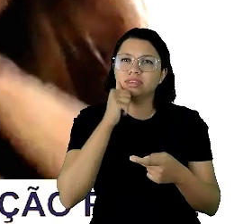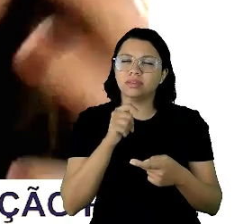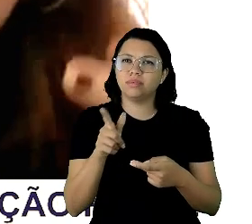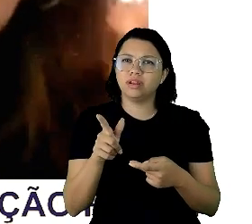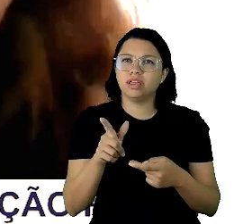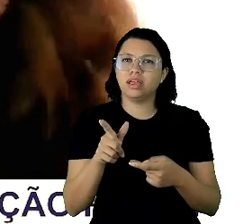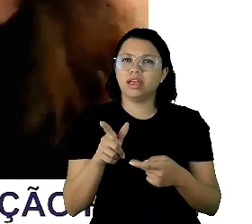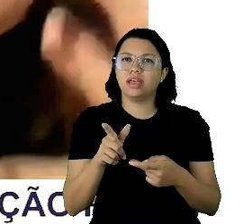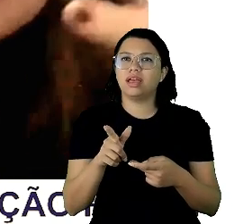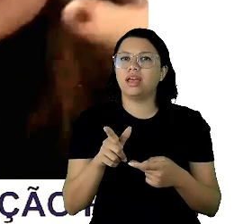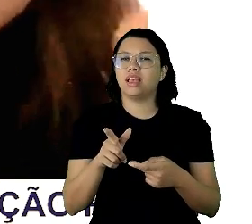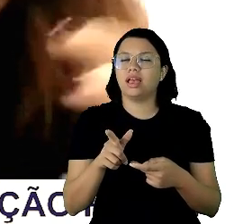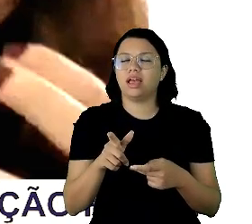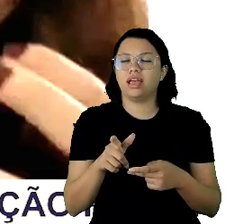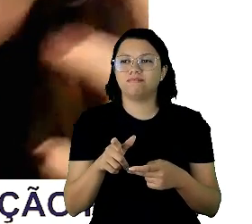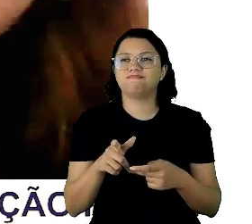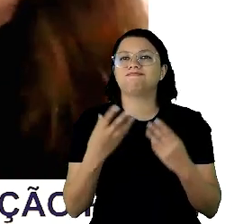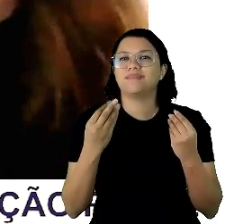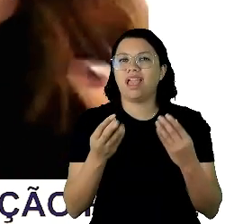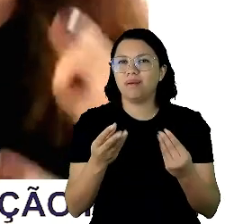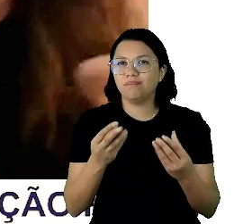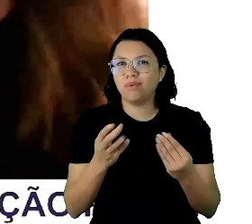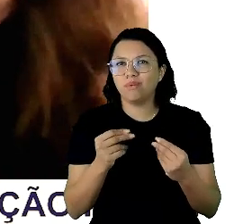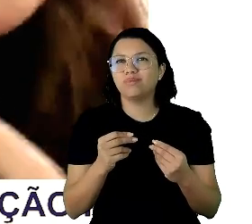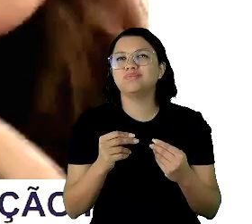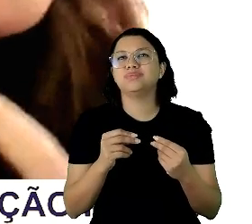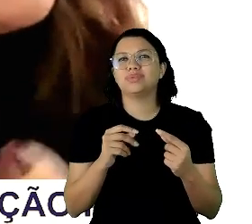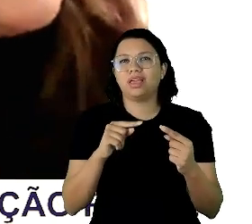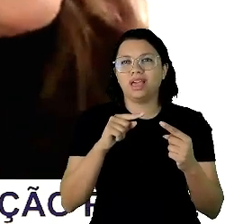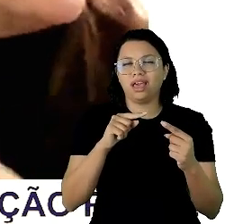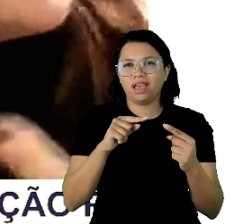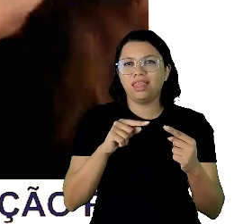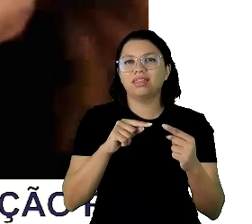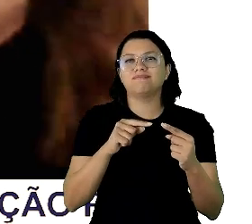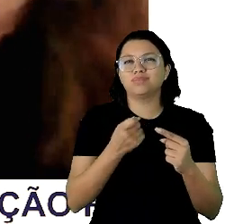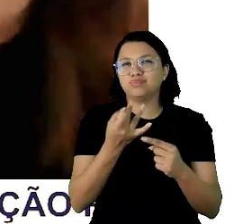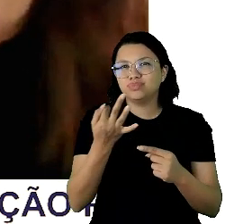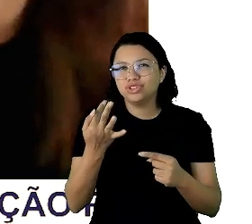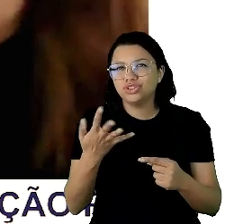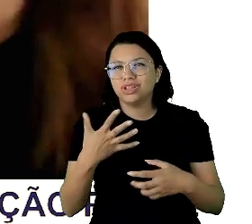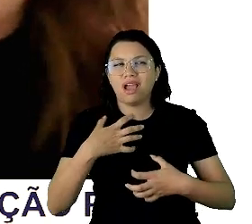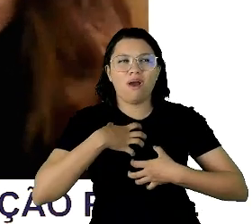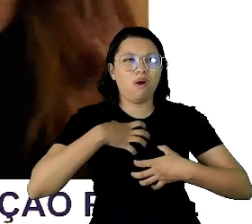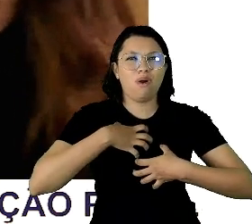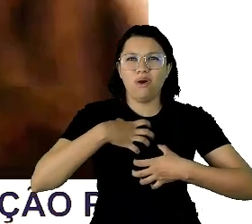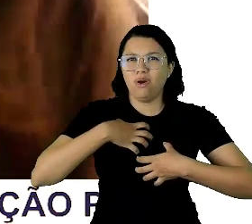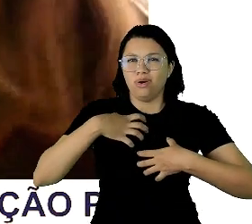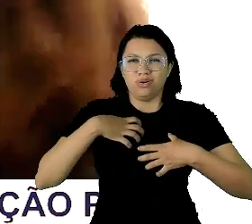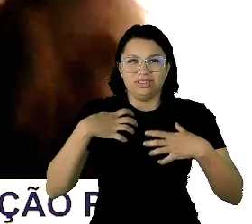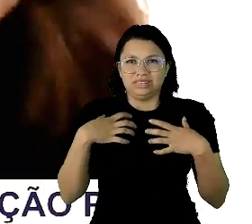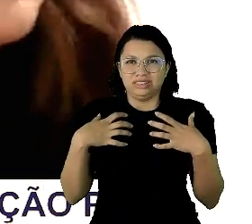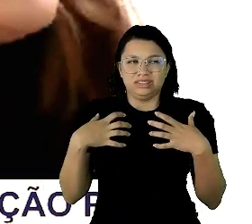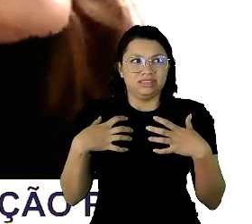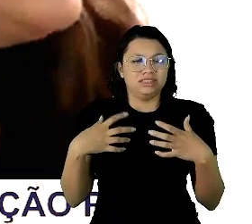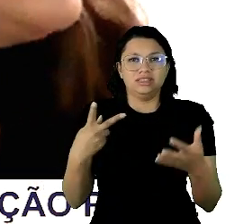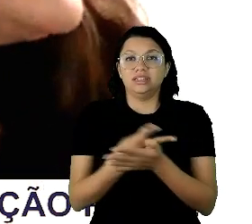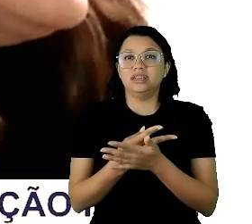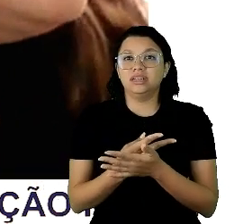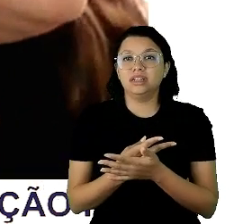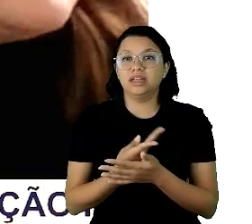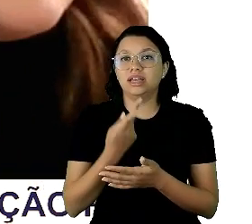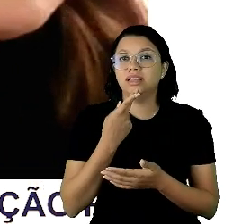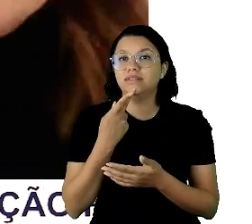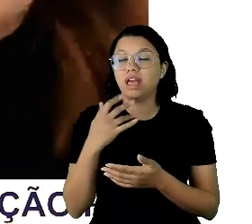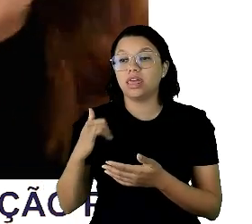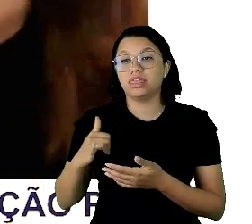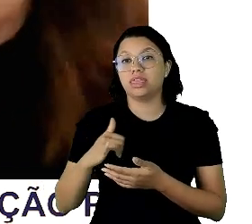é muito aquele looping de emoções, de coisas que acontecem. A moça, por exemplo, ela estava lá no avião, o que ela fazia? Ela pegava